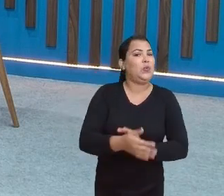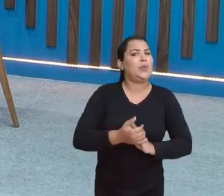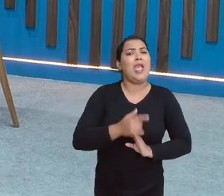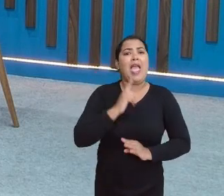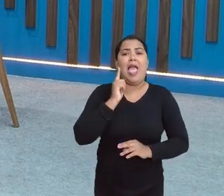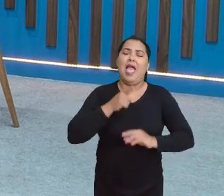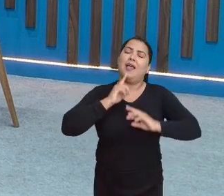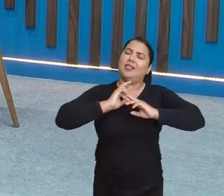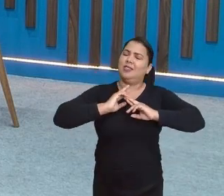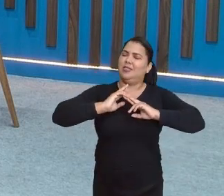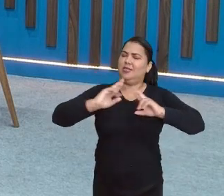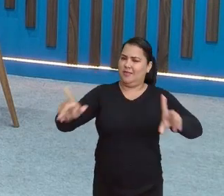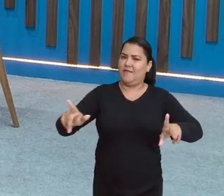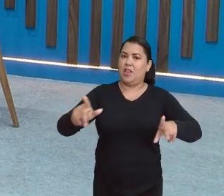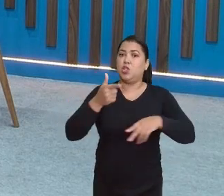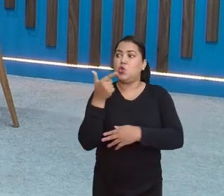diferente